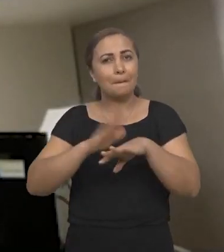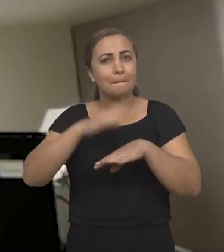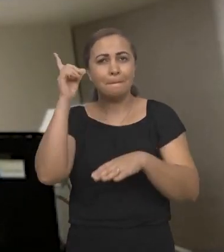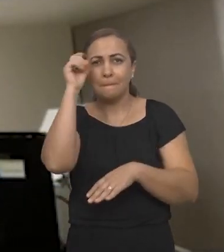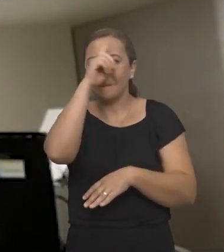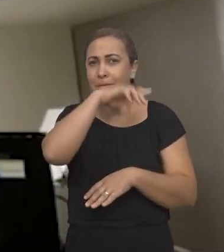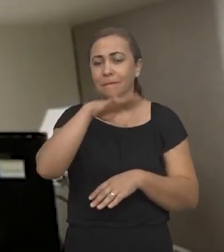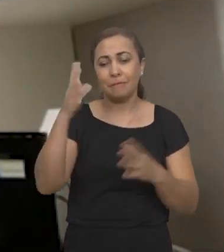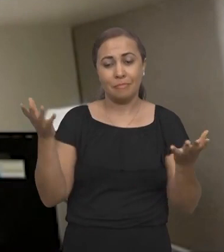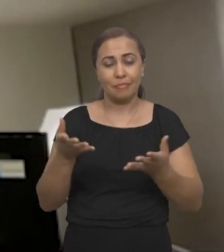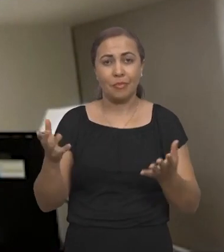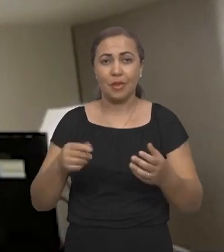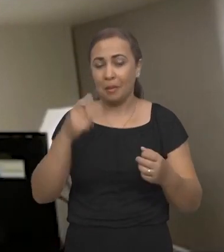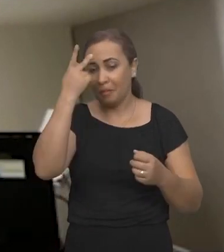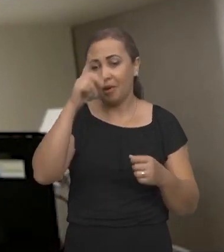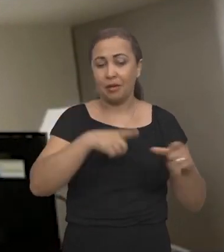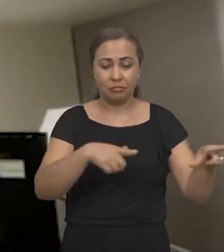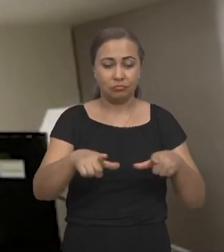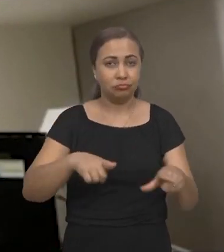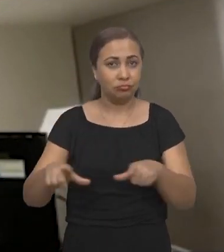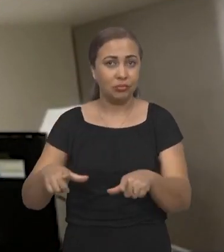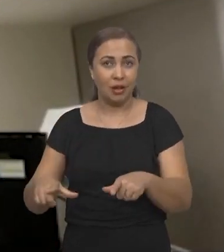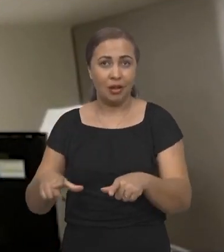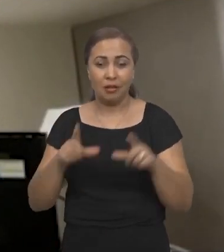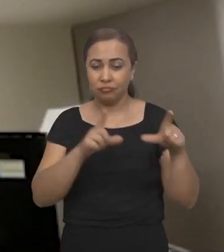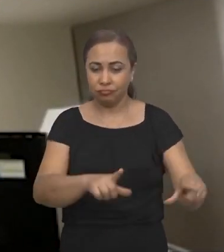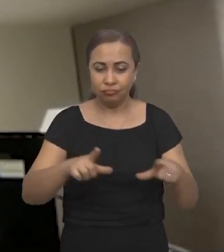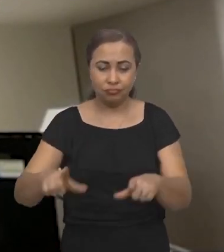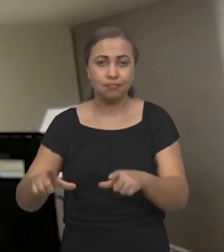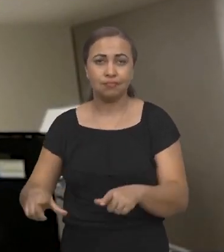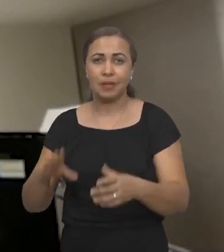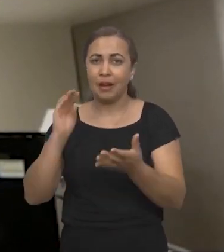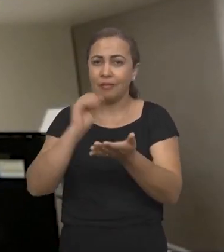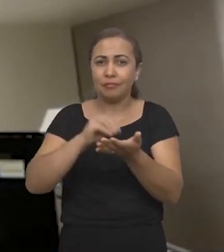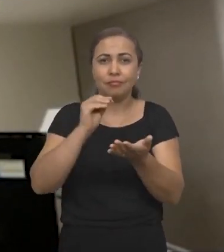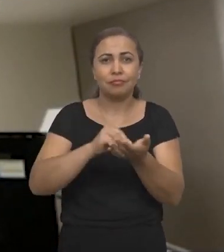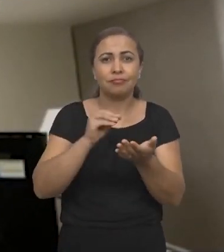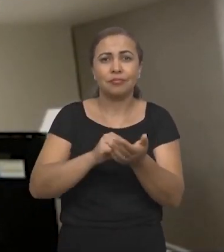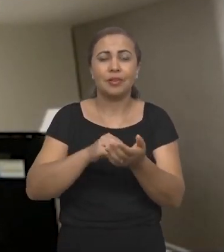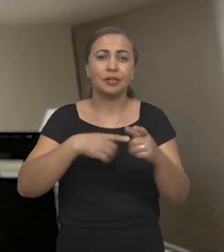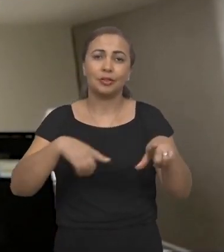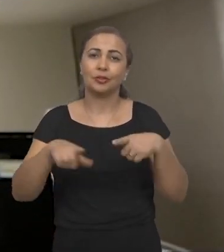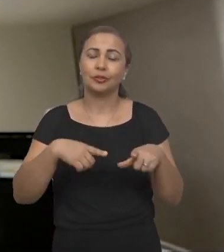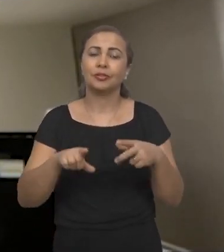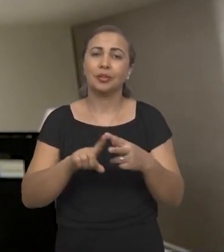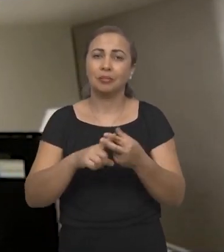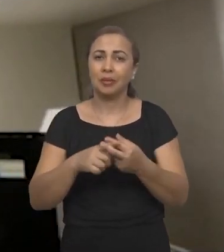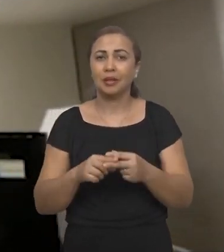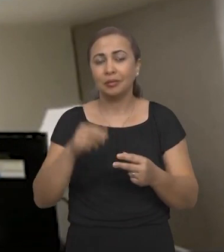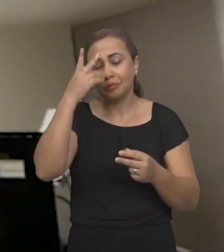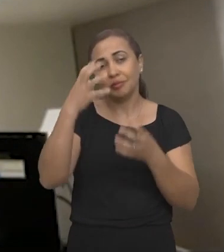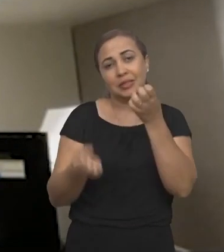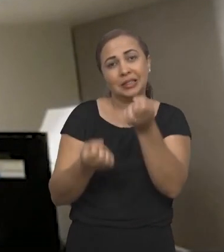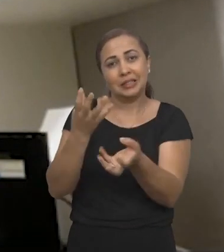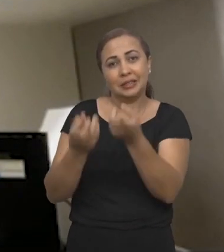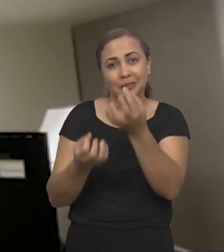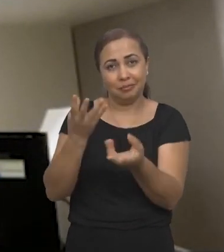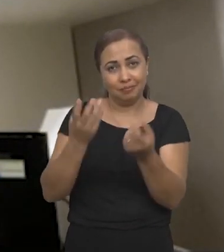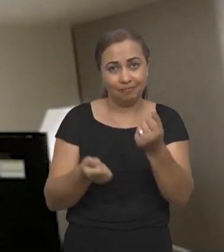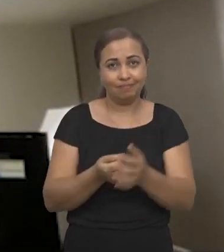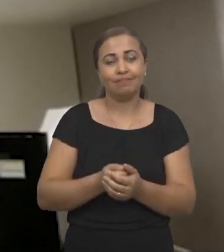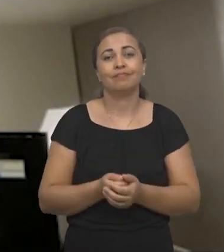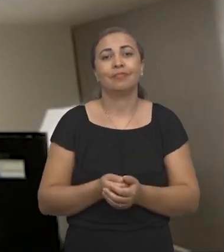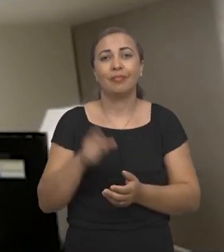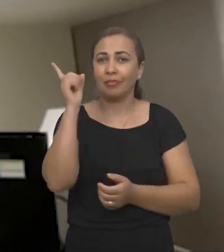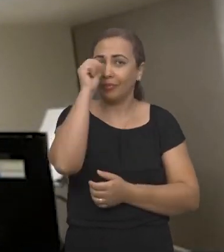dificuldades atuais para o ceramista é a escassez de insumos necessários para o seu processo de queima.